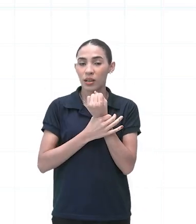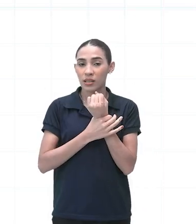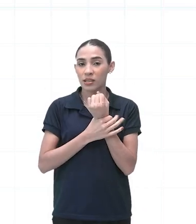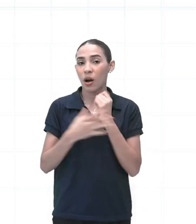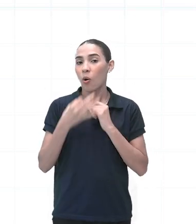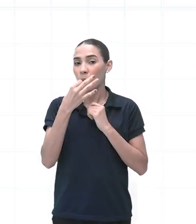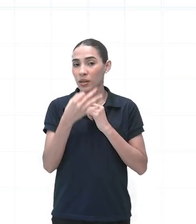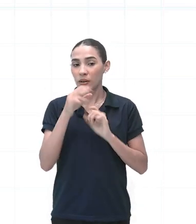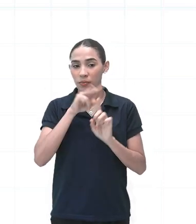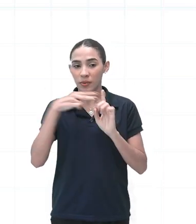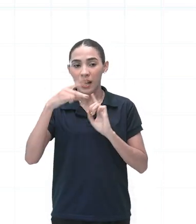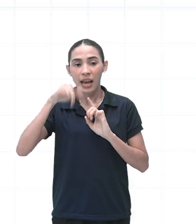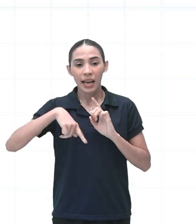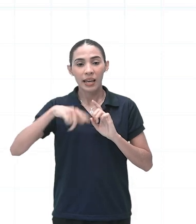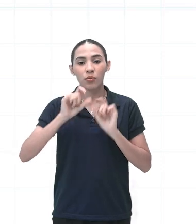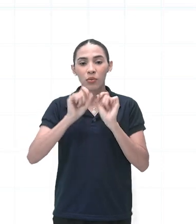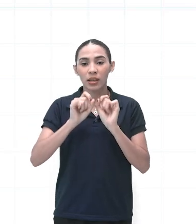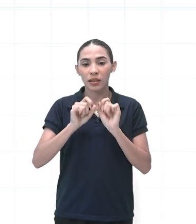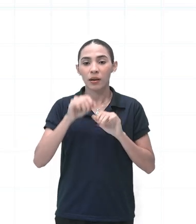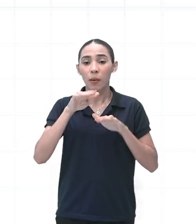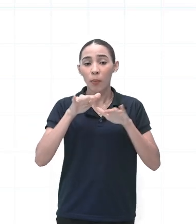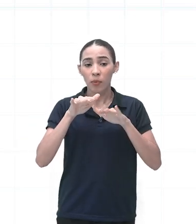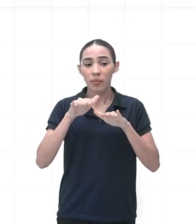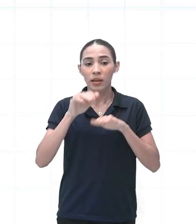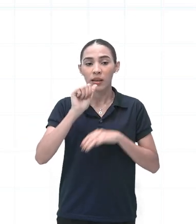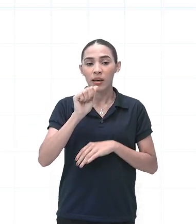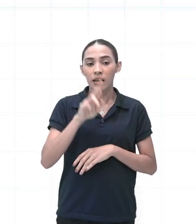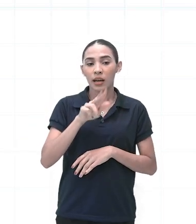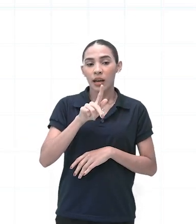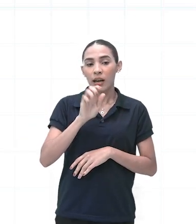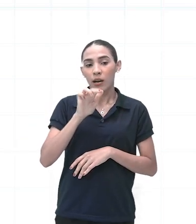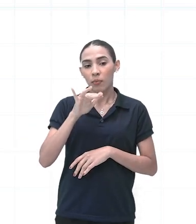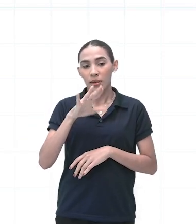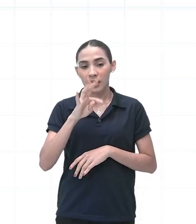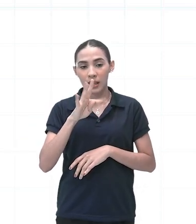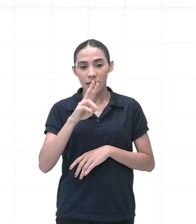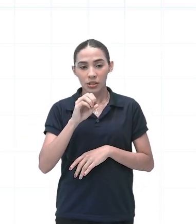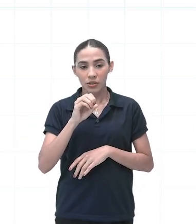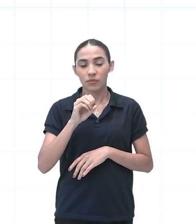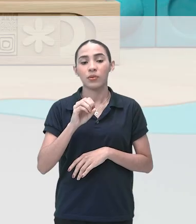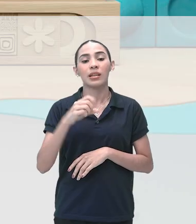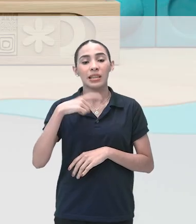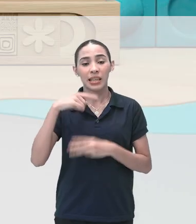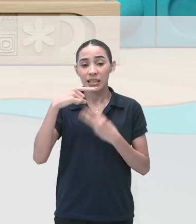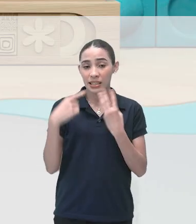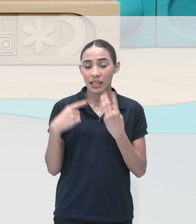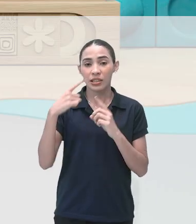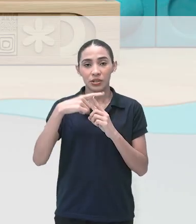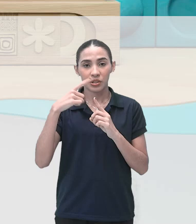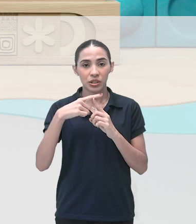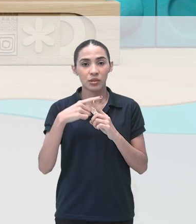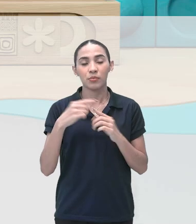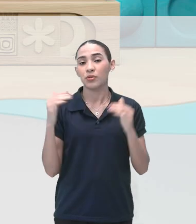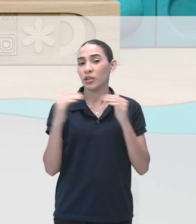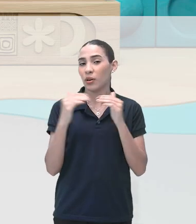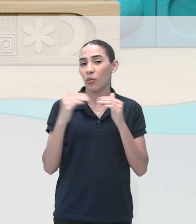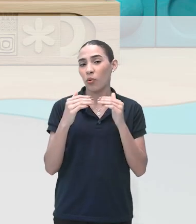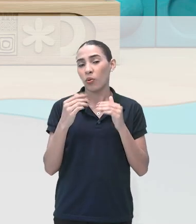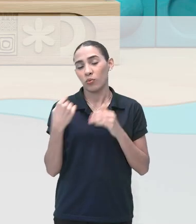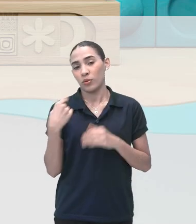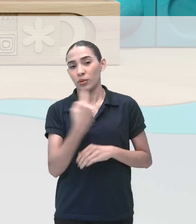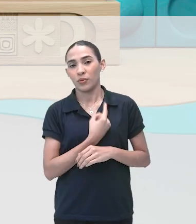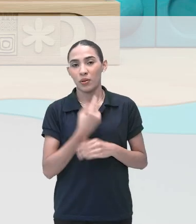de vista é o que chamamos de movimentos argumentativos. E aí nós podemos ter 3 tipos, de acordo com aqueles que